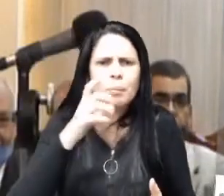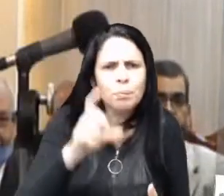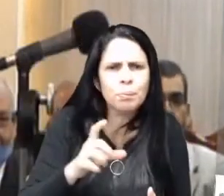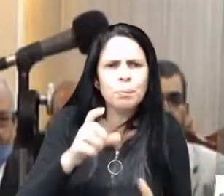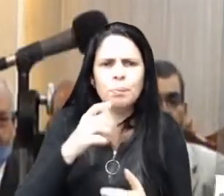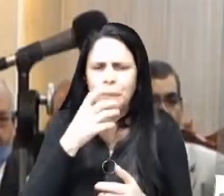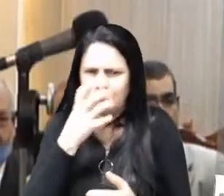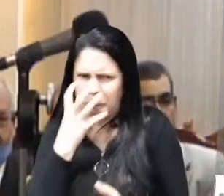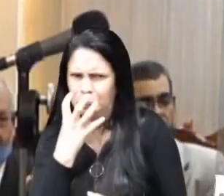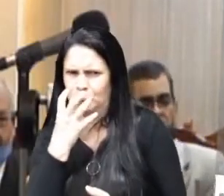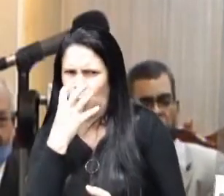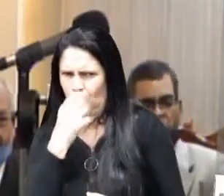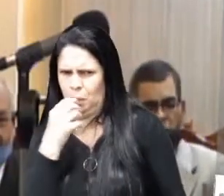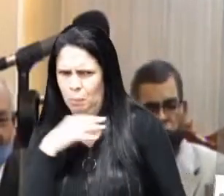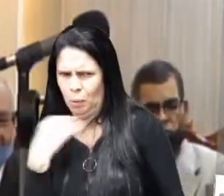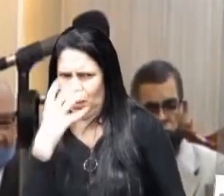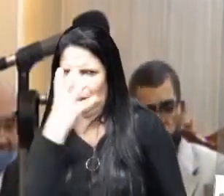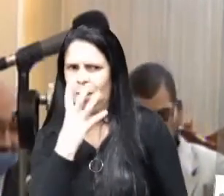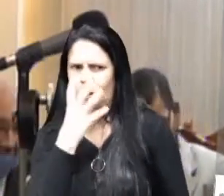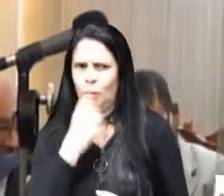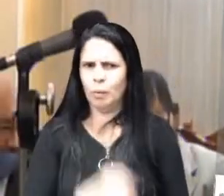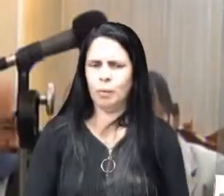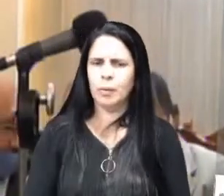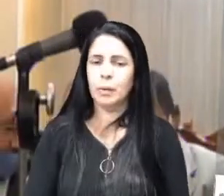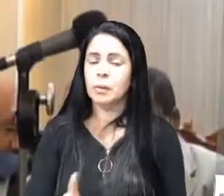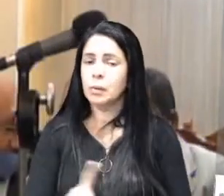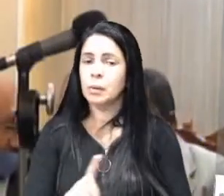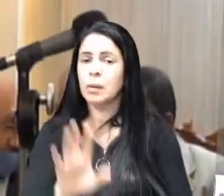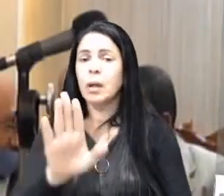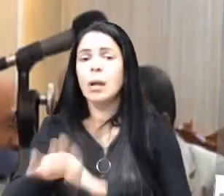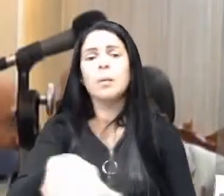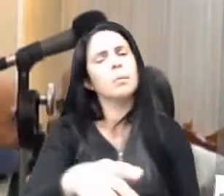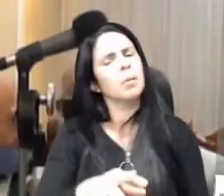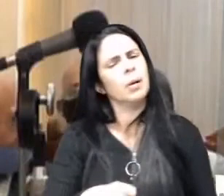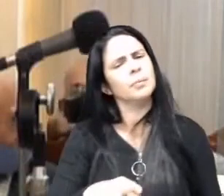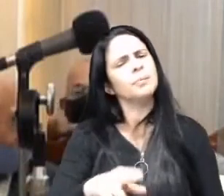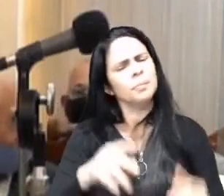Sede, pois, irmãos, pacientes, isto é, sofra,